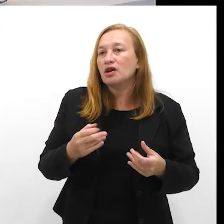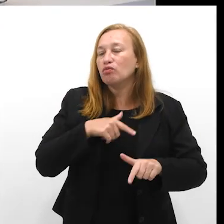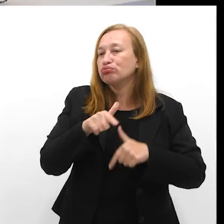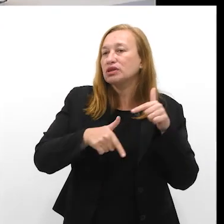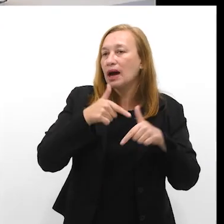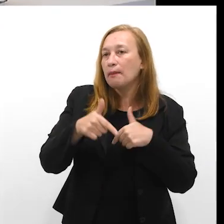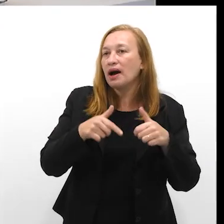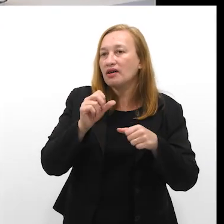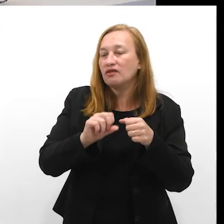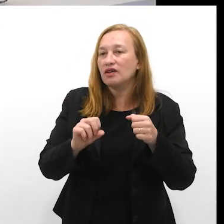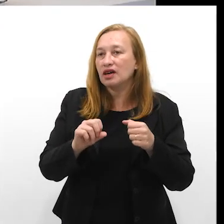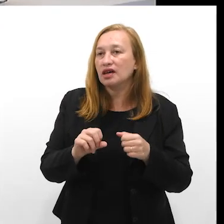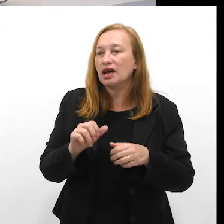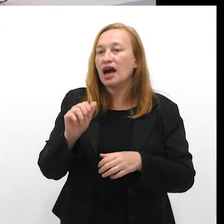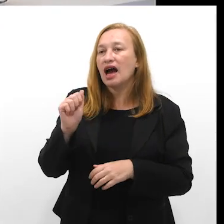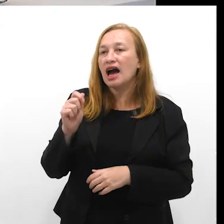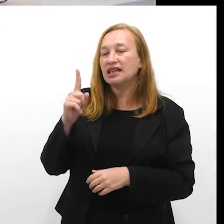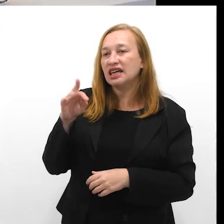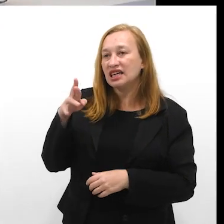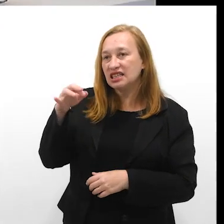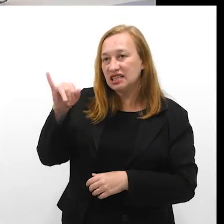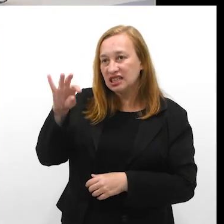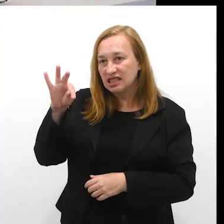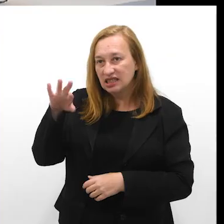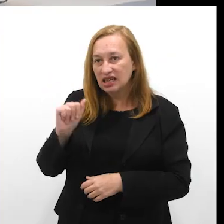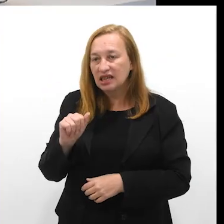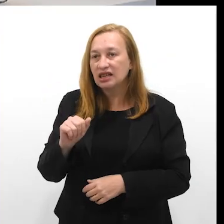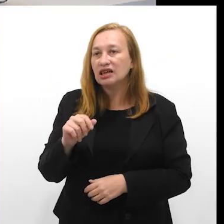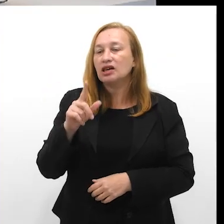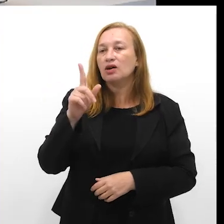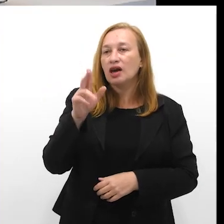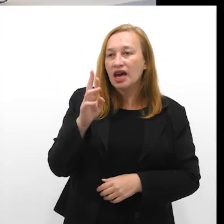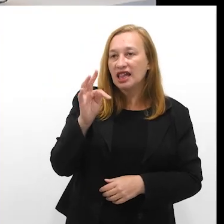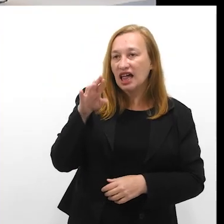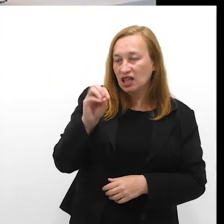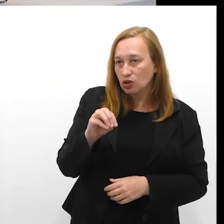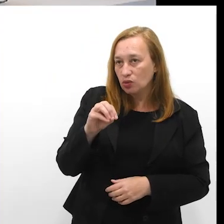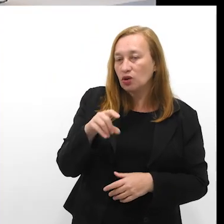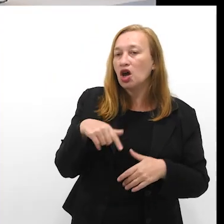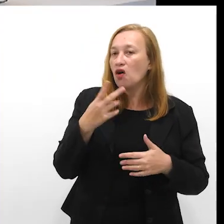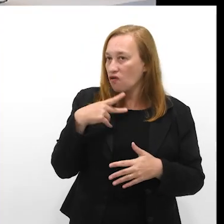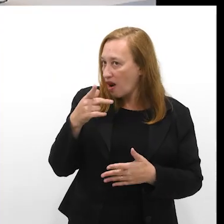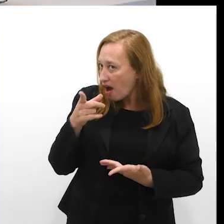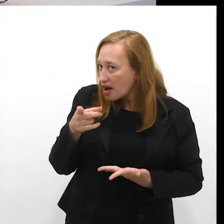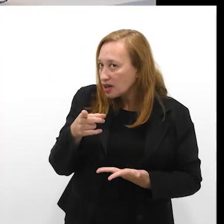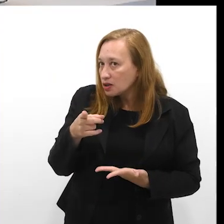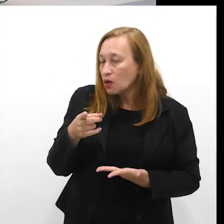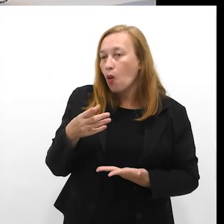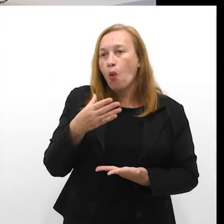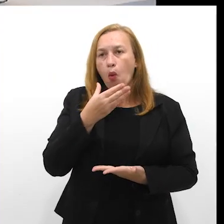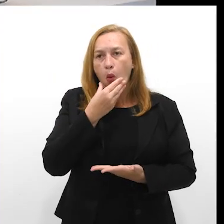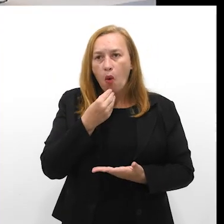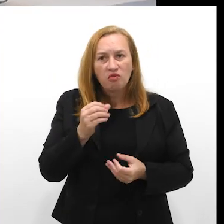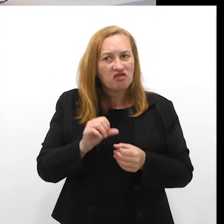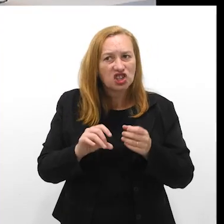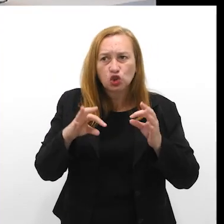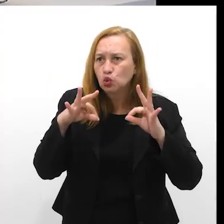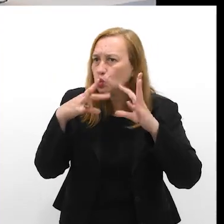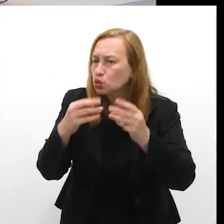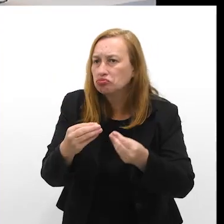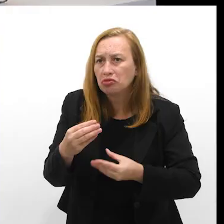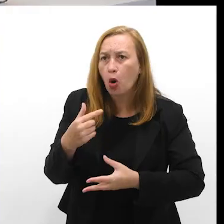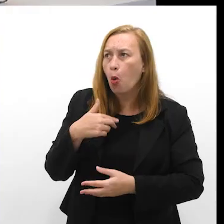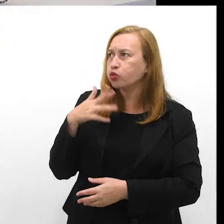porque é um trabalho feito pelos aderecistas lá da época do Renato Lage, né? Eu vou te falar, cara, o cara